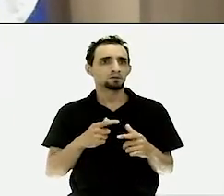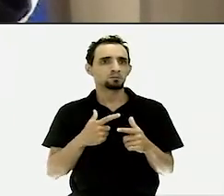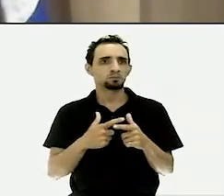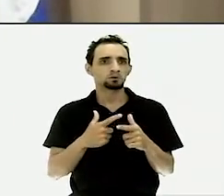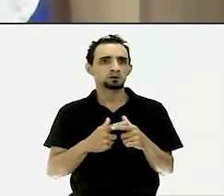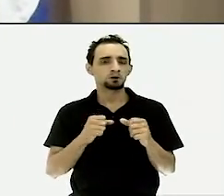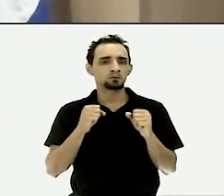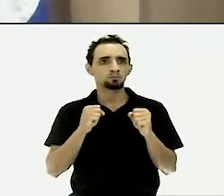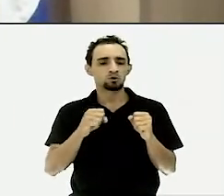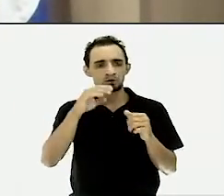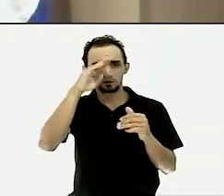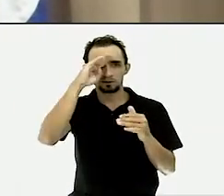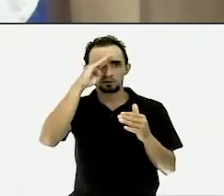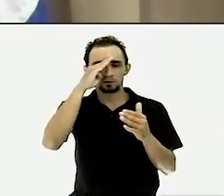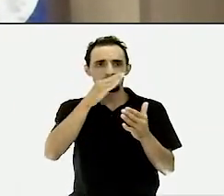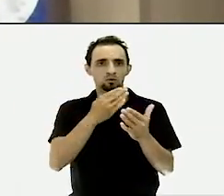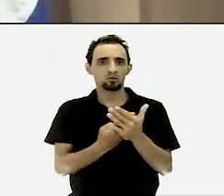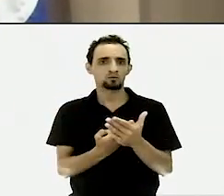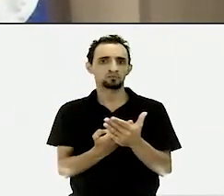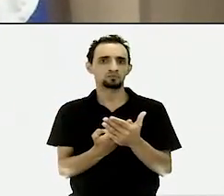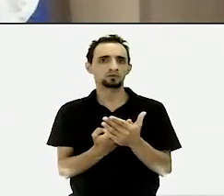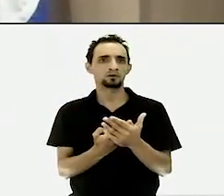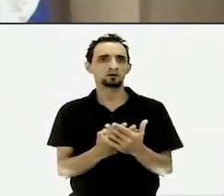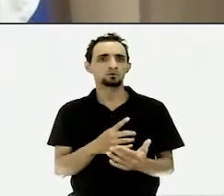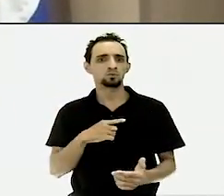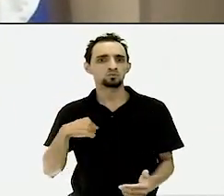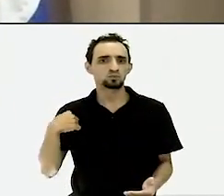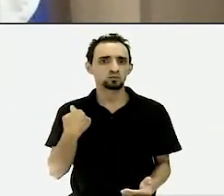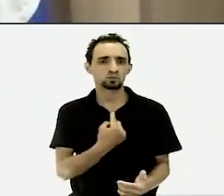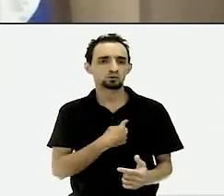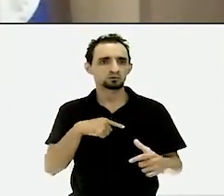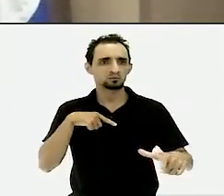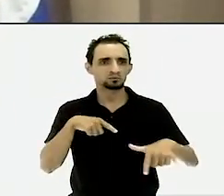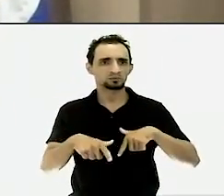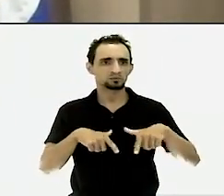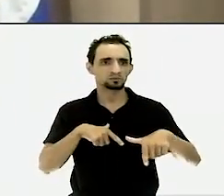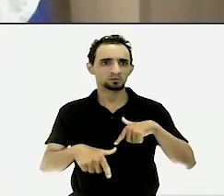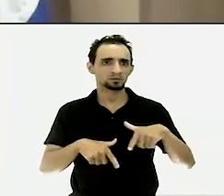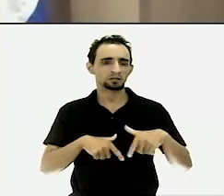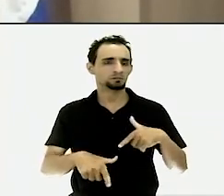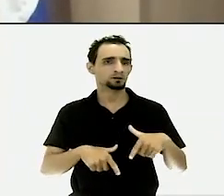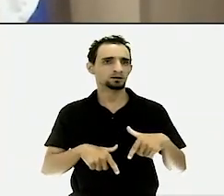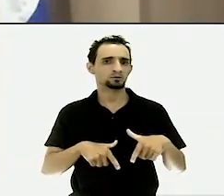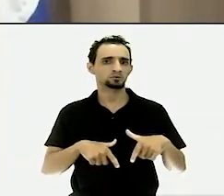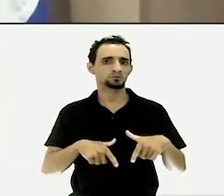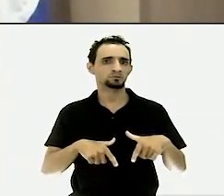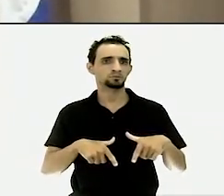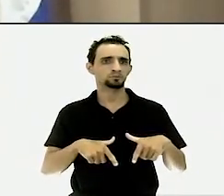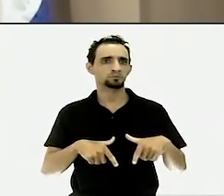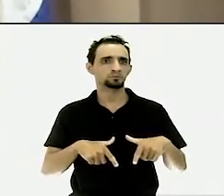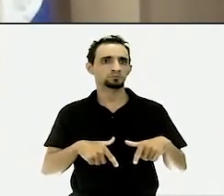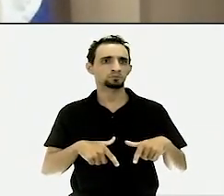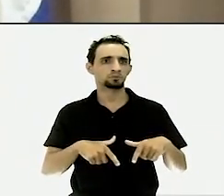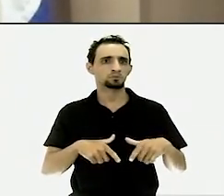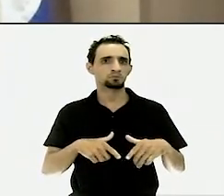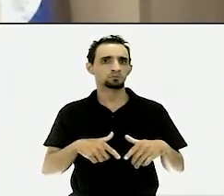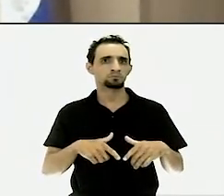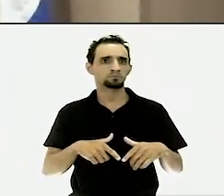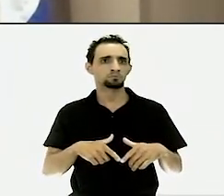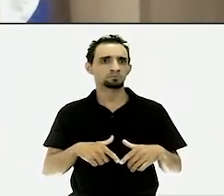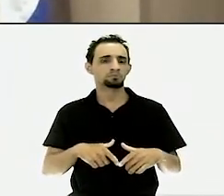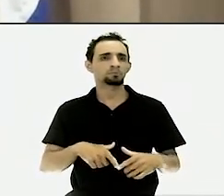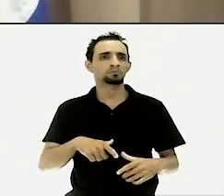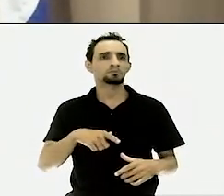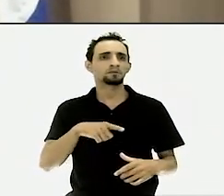O Duzão já havia me dito que nos próximos dias teríamos o funcionamento da Tomo, sem e